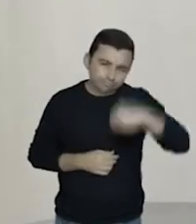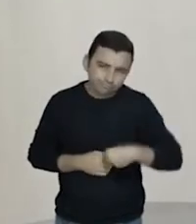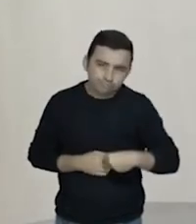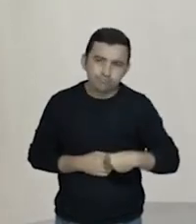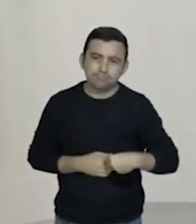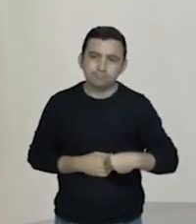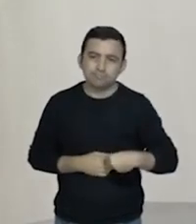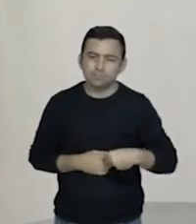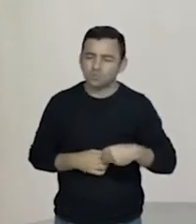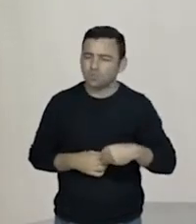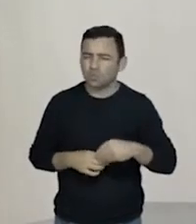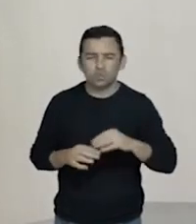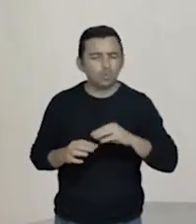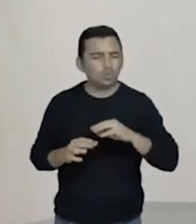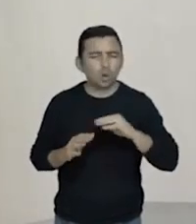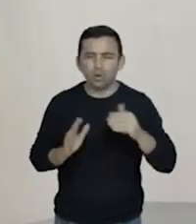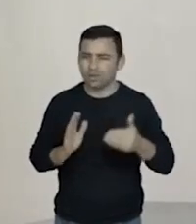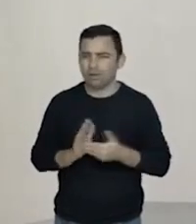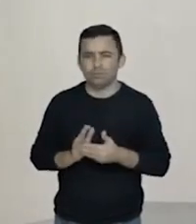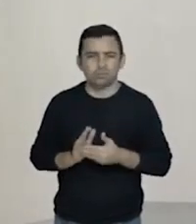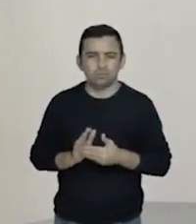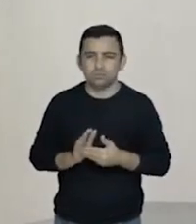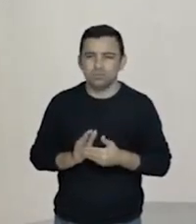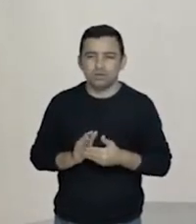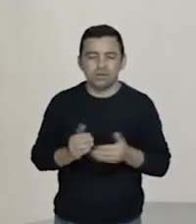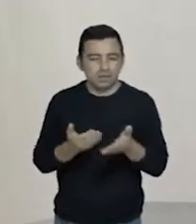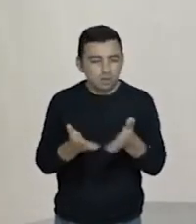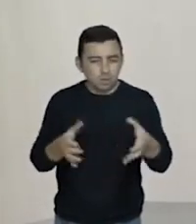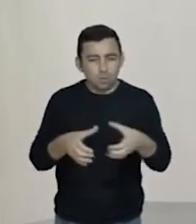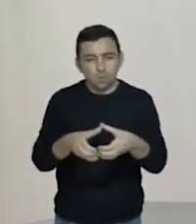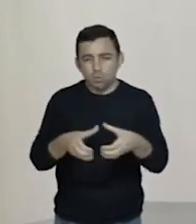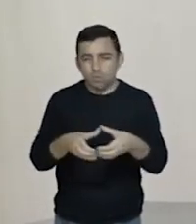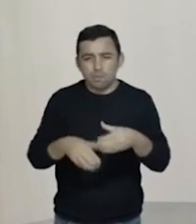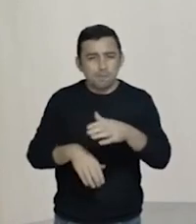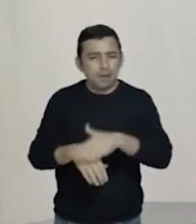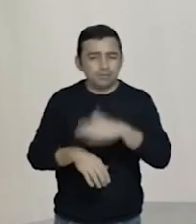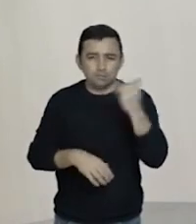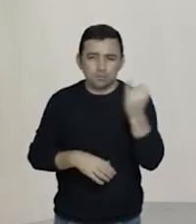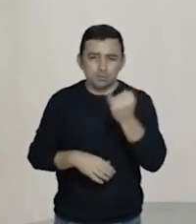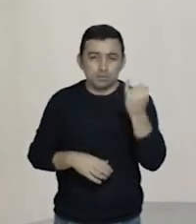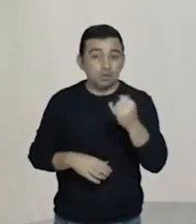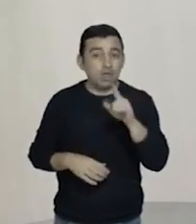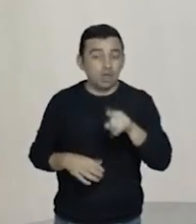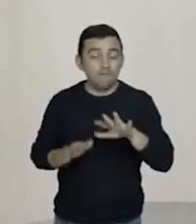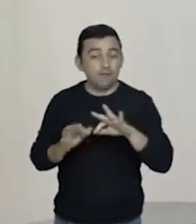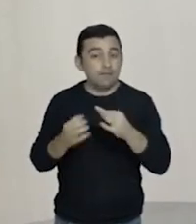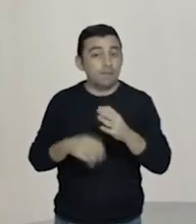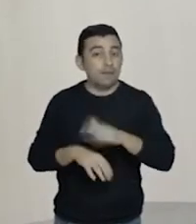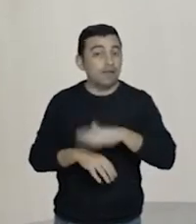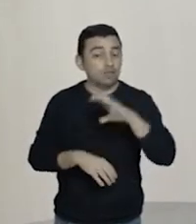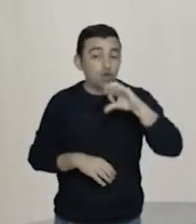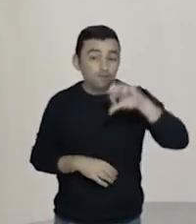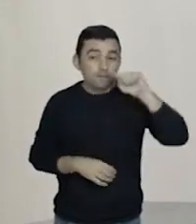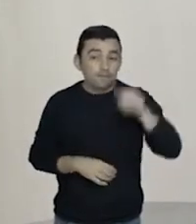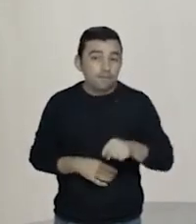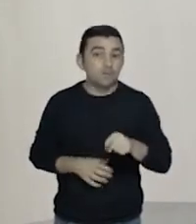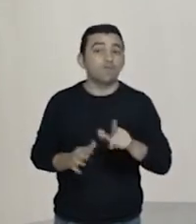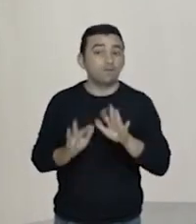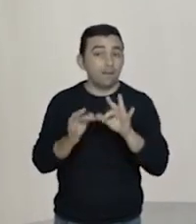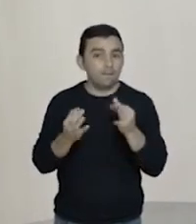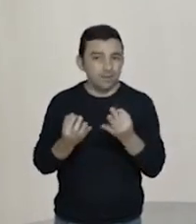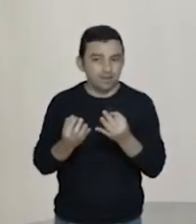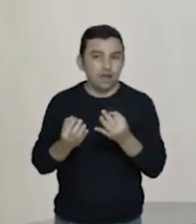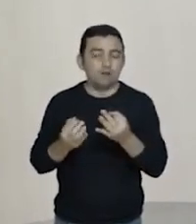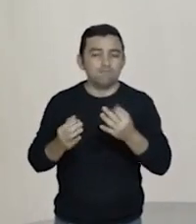total de uma categoria tão importante são famílias são mais de 9 mil famílias que serão